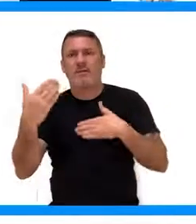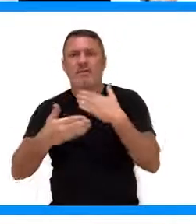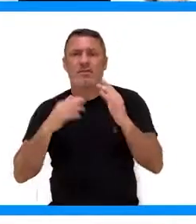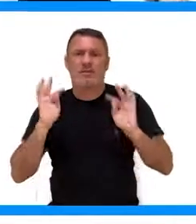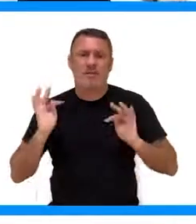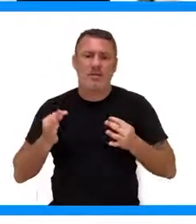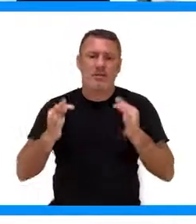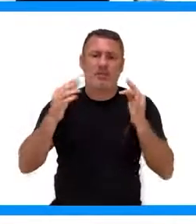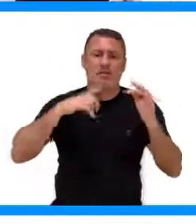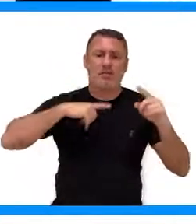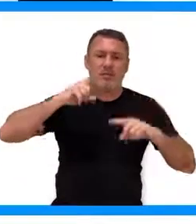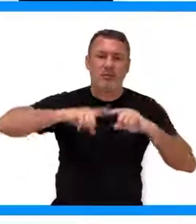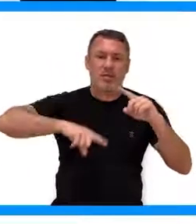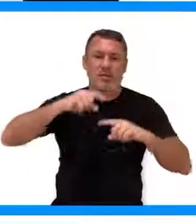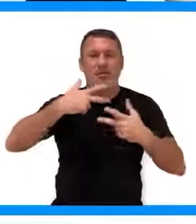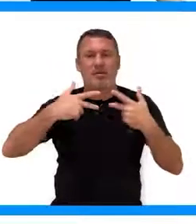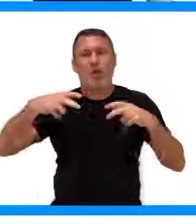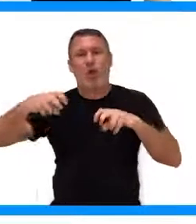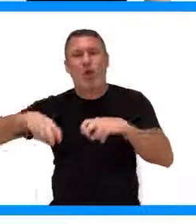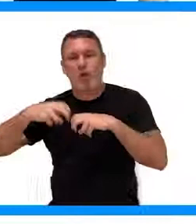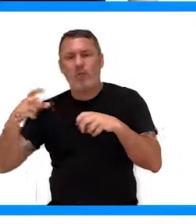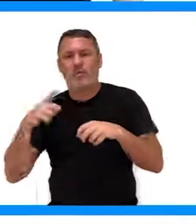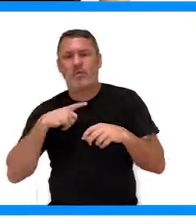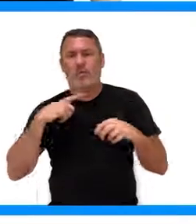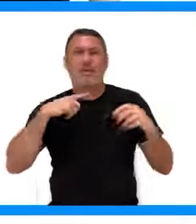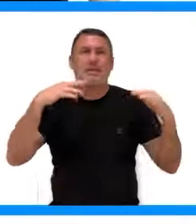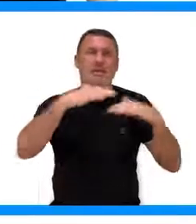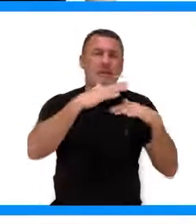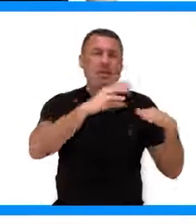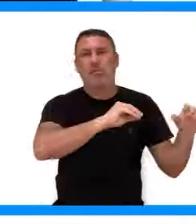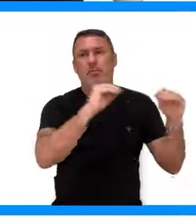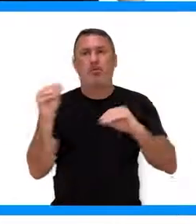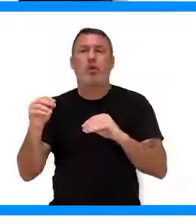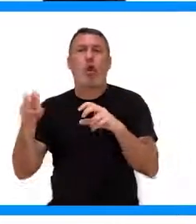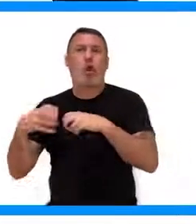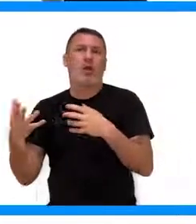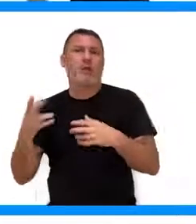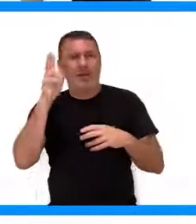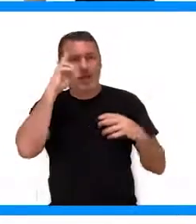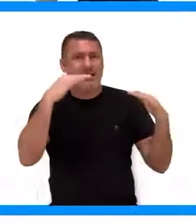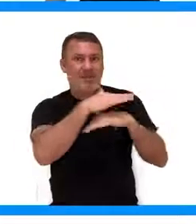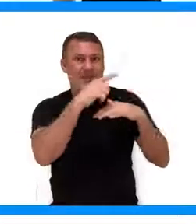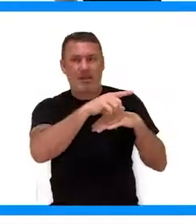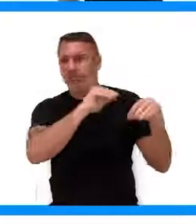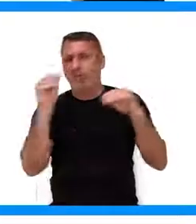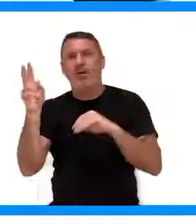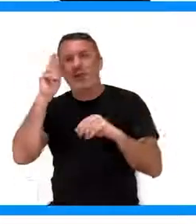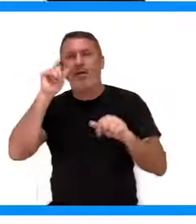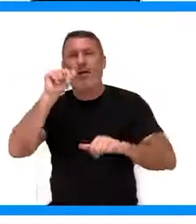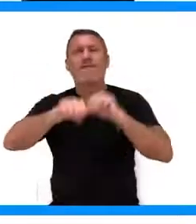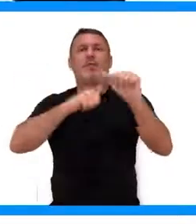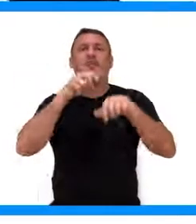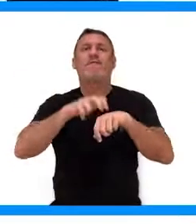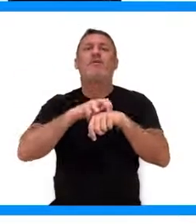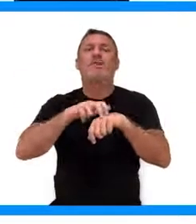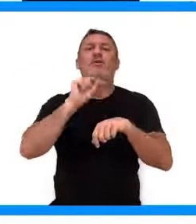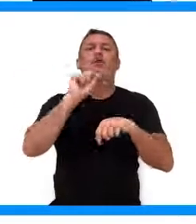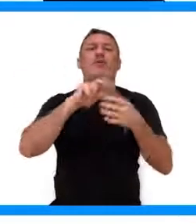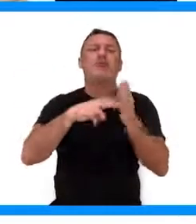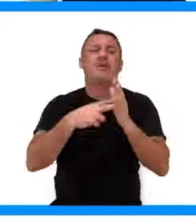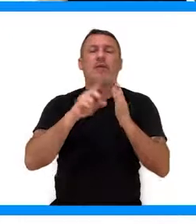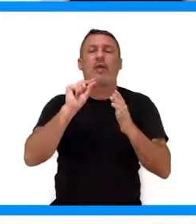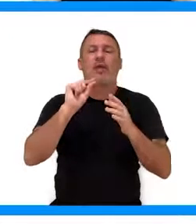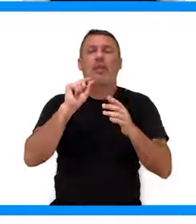inovações tecnológicas, os maquinários feitos nas grandes indústrias que estão em cidades, começam a vir para o campo, galera. Vive-se a Revolução Verde, é